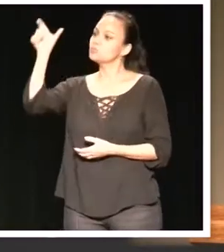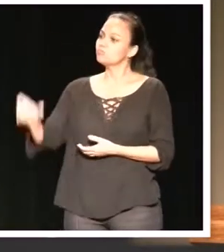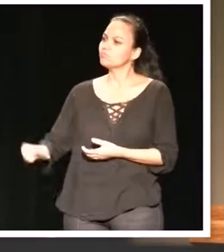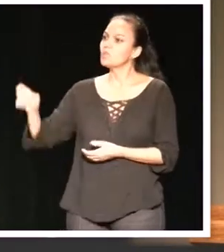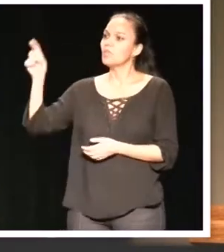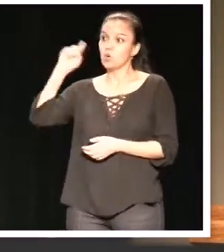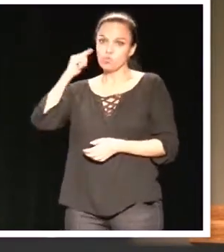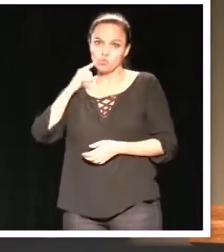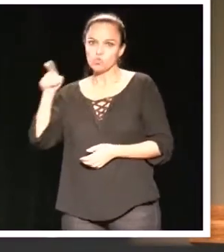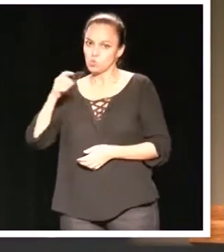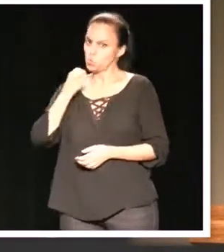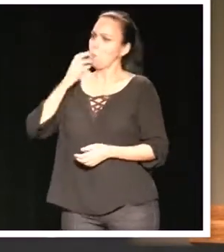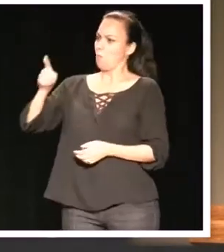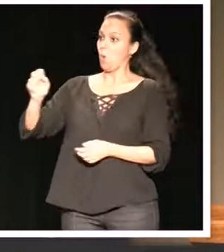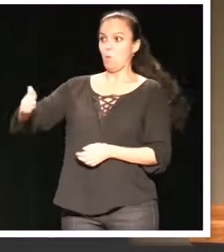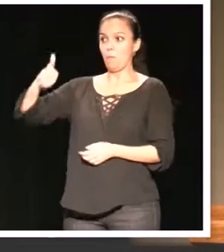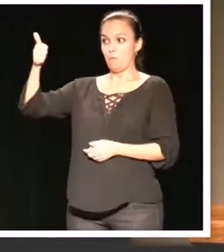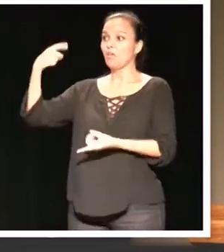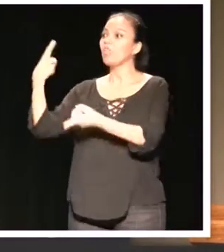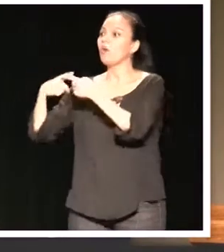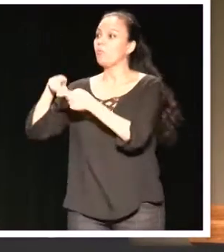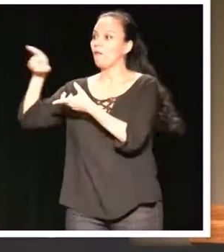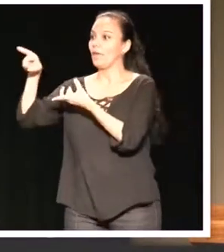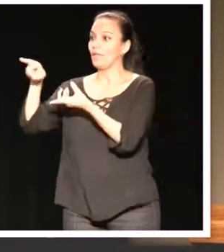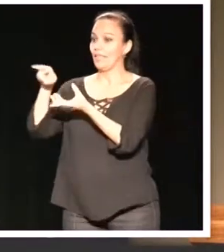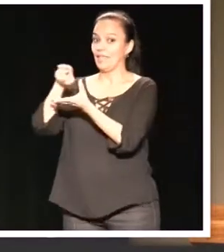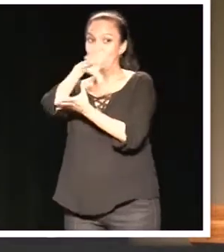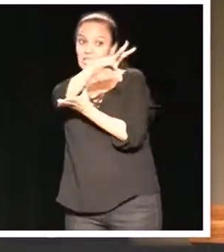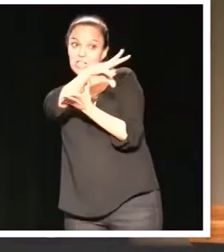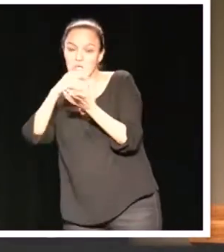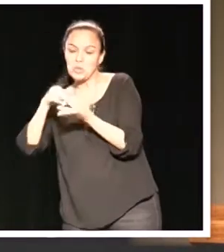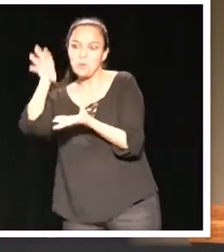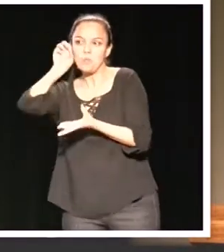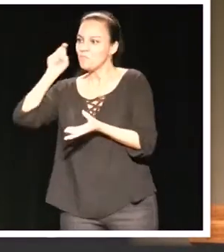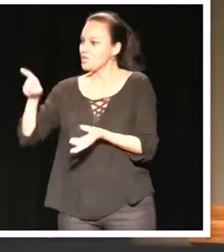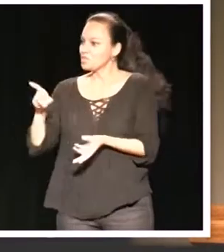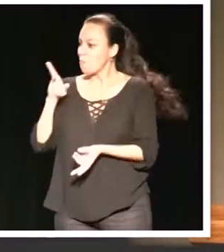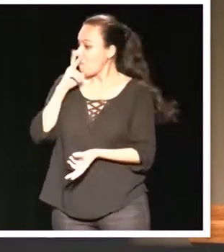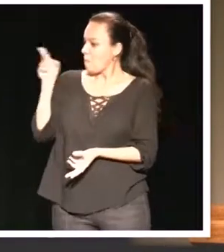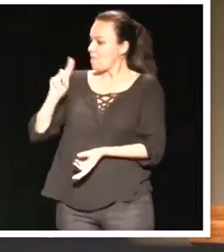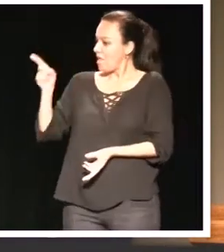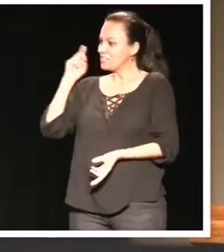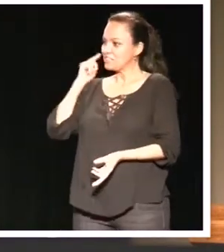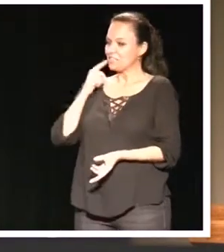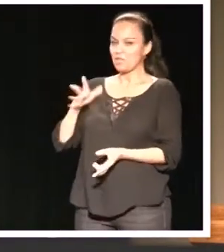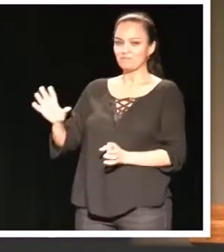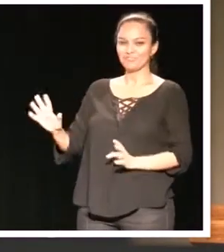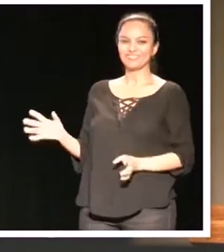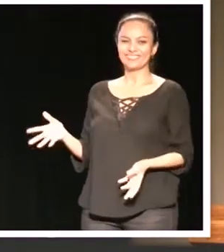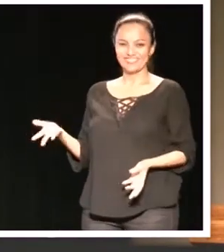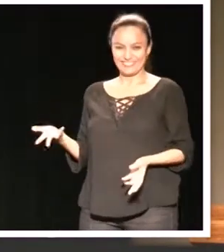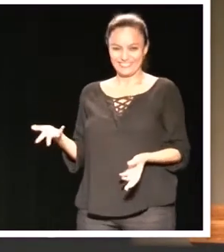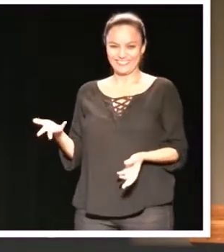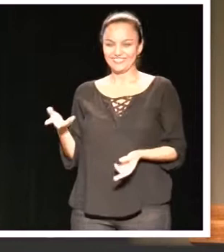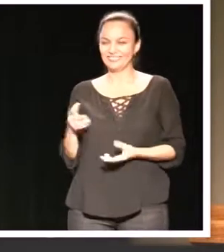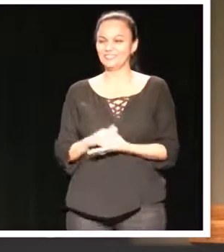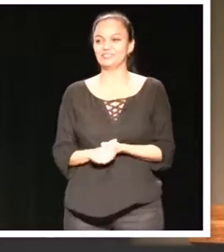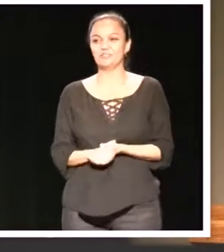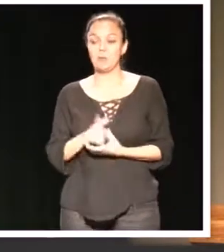com o ouvinte, quer dizer o que menos se enxerga os traços da sua condição